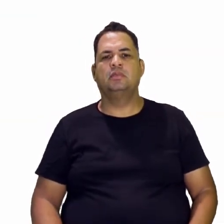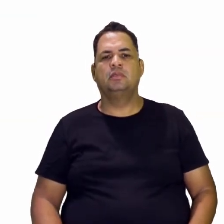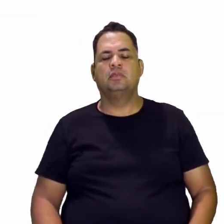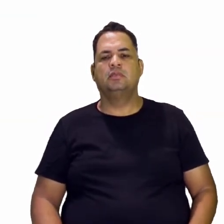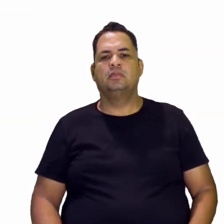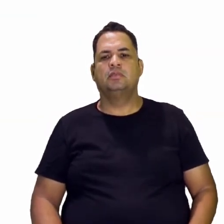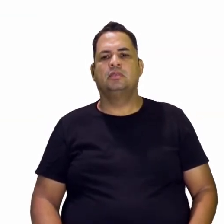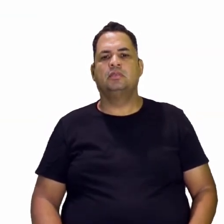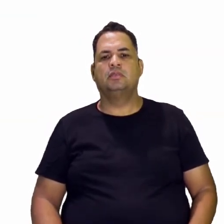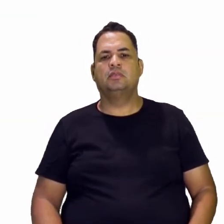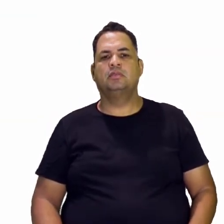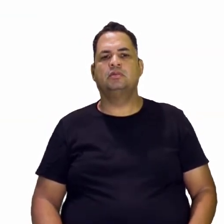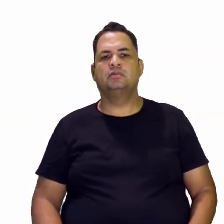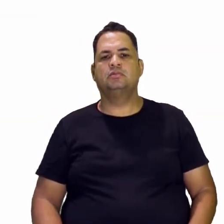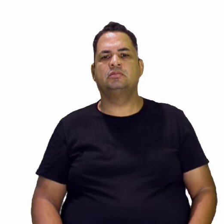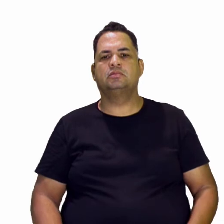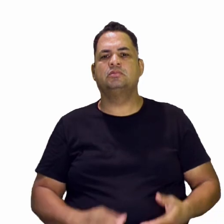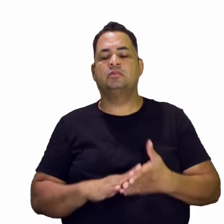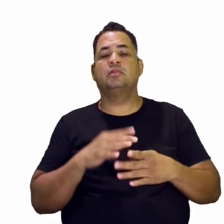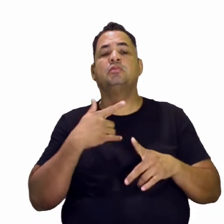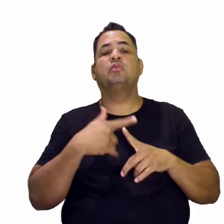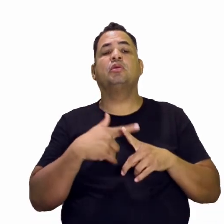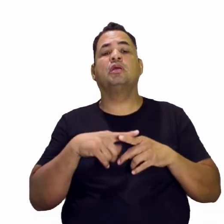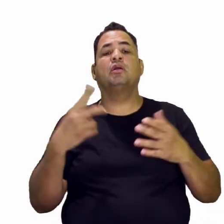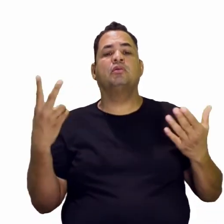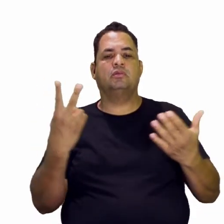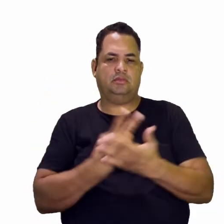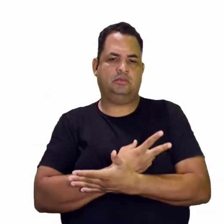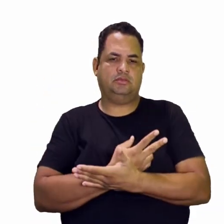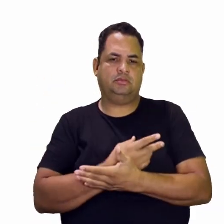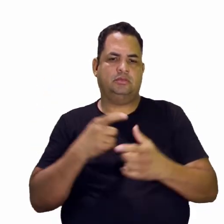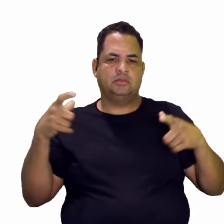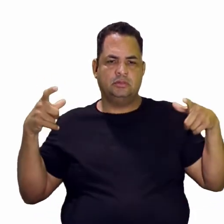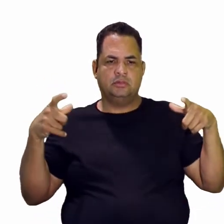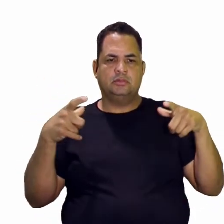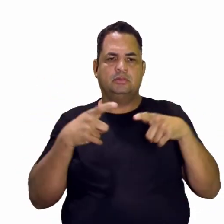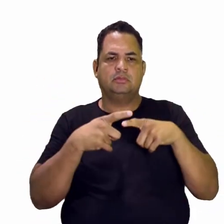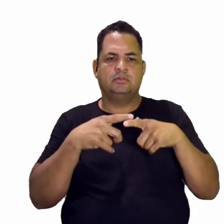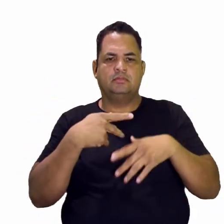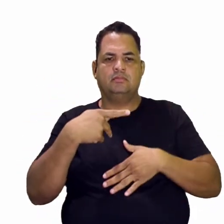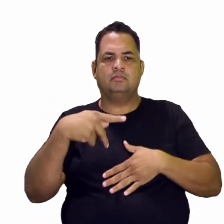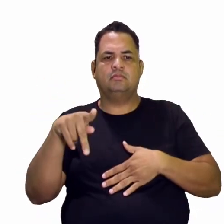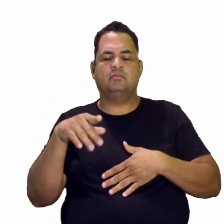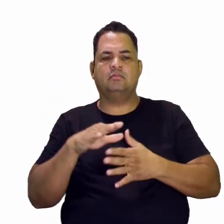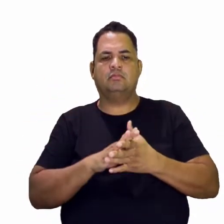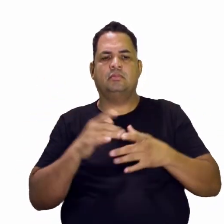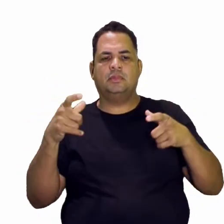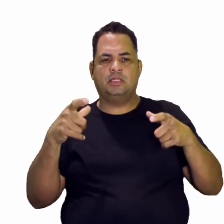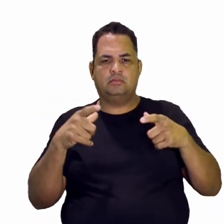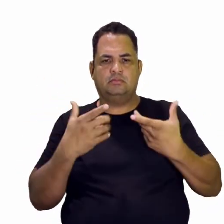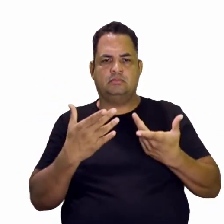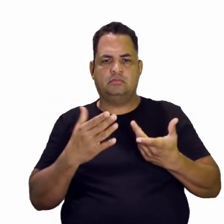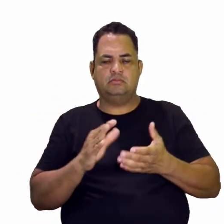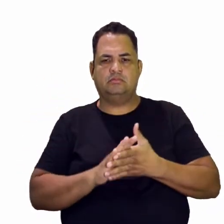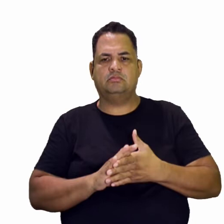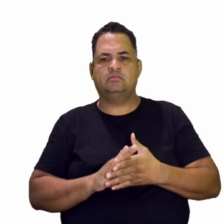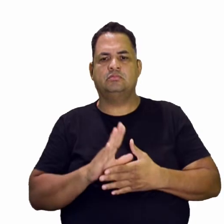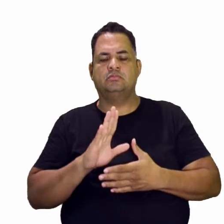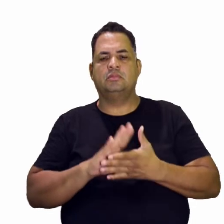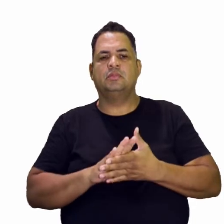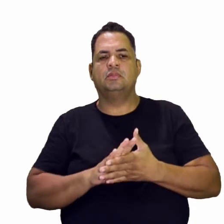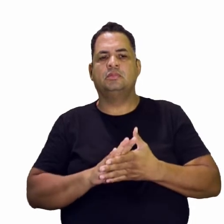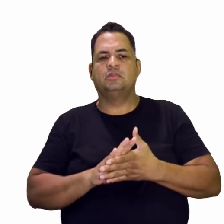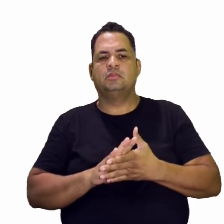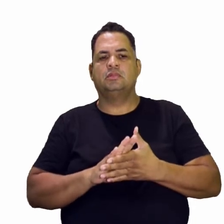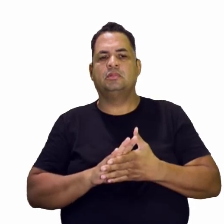E você tinha que descrever quais essas possíveis causas. Olha lá. Então, para a biologia e a ecologia,